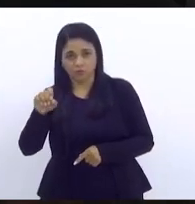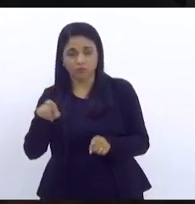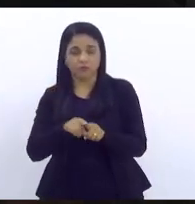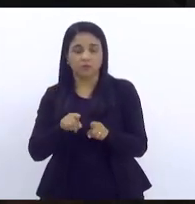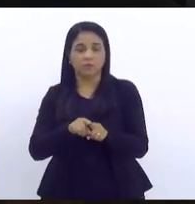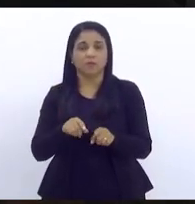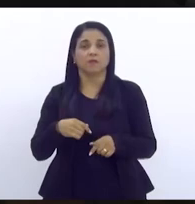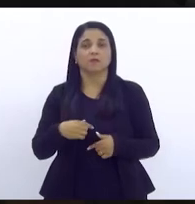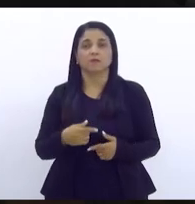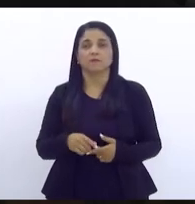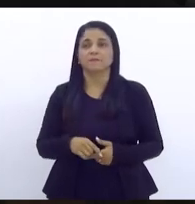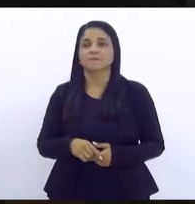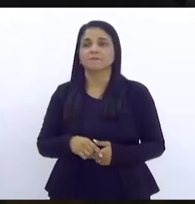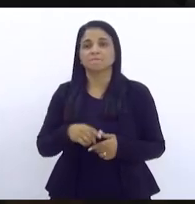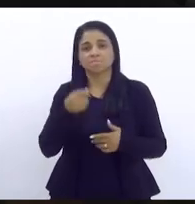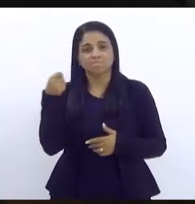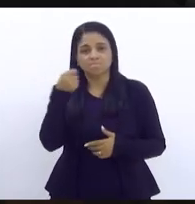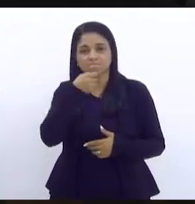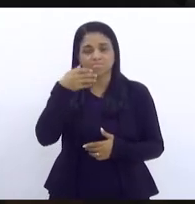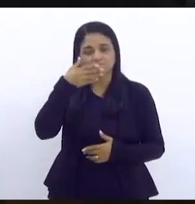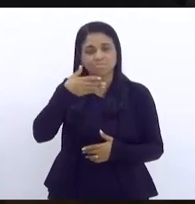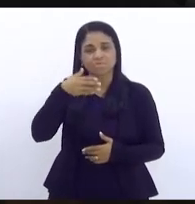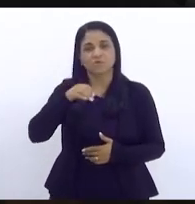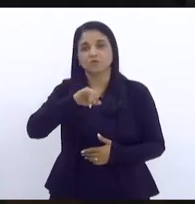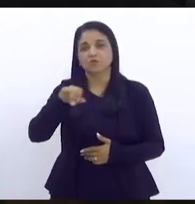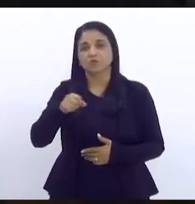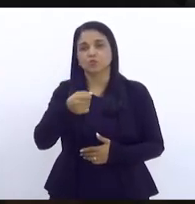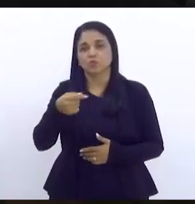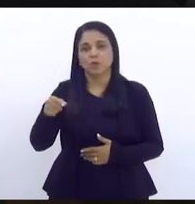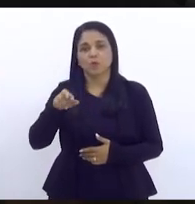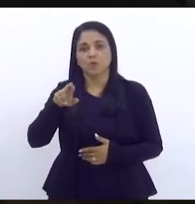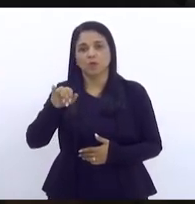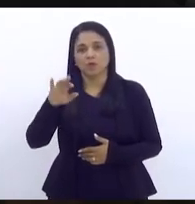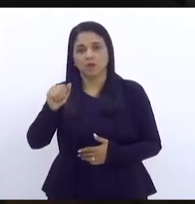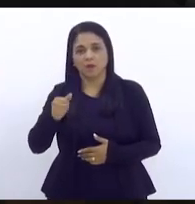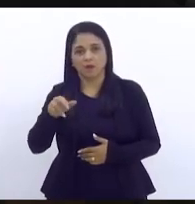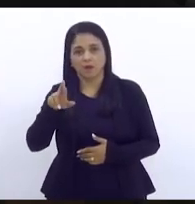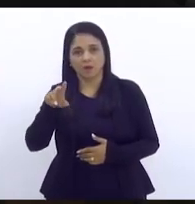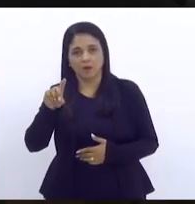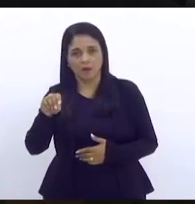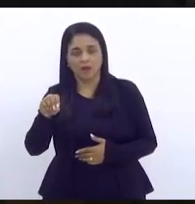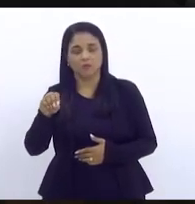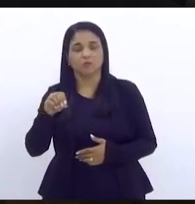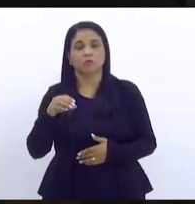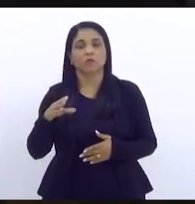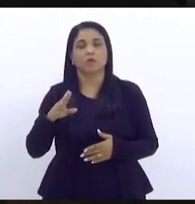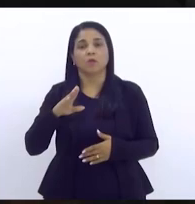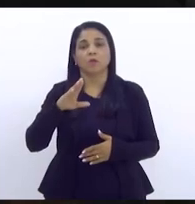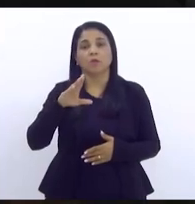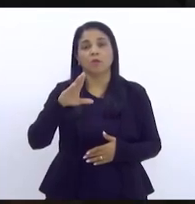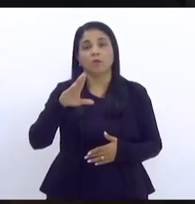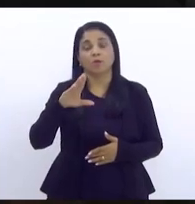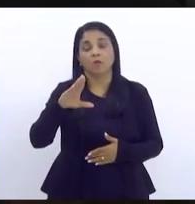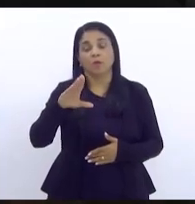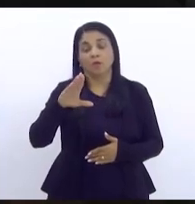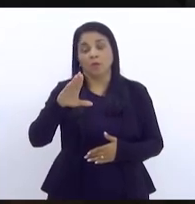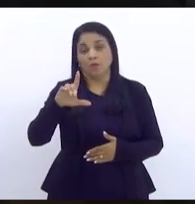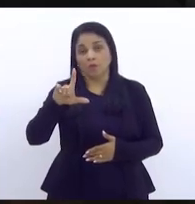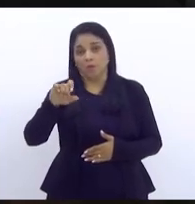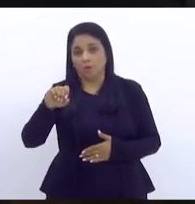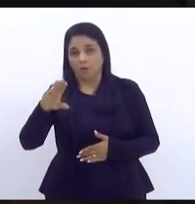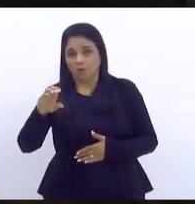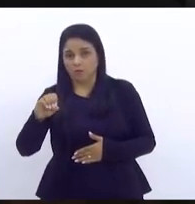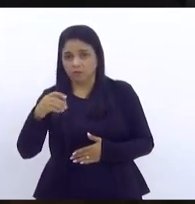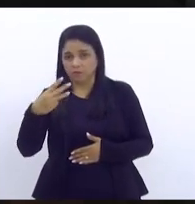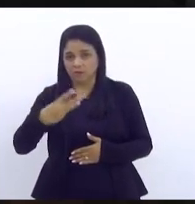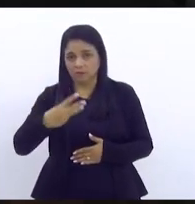passo aqui ao próximo orador inscrito João Ricardo presidente do comitê pelo bloco 3 de monitoramento e é também da associação de moradores